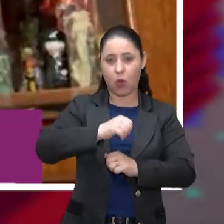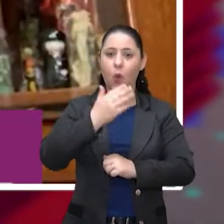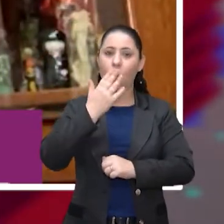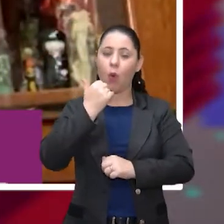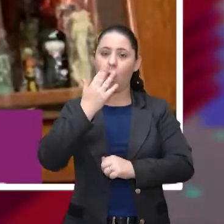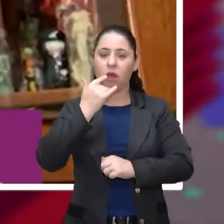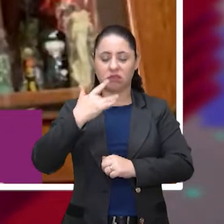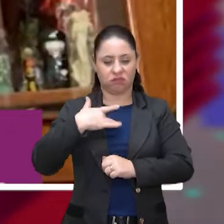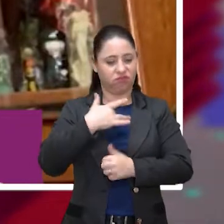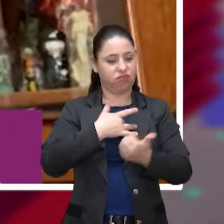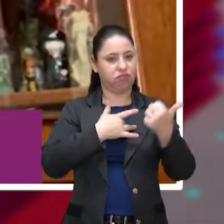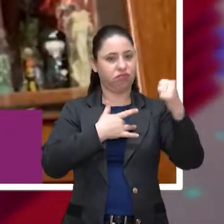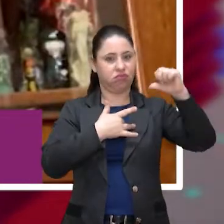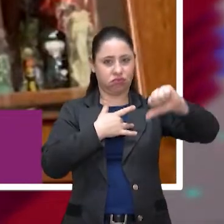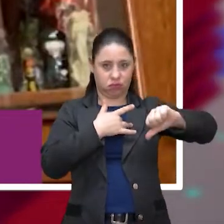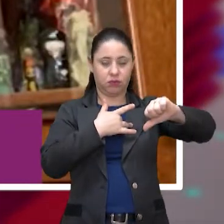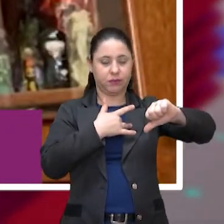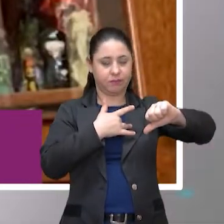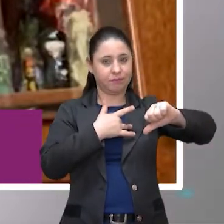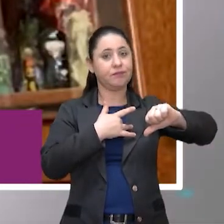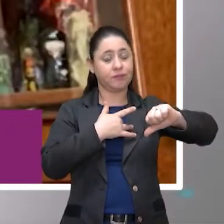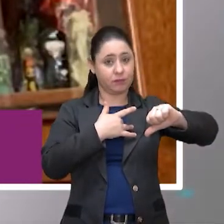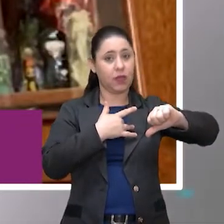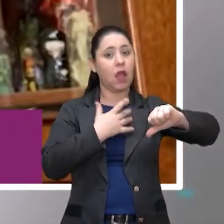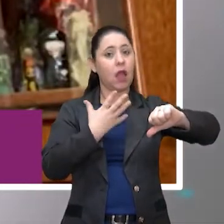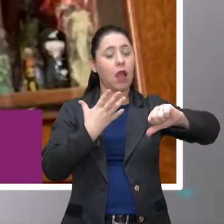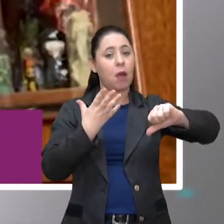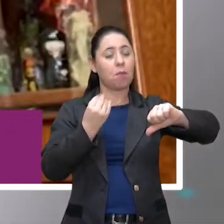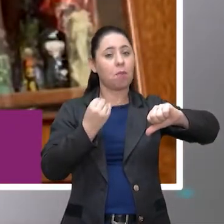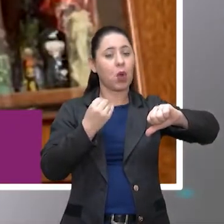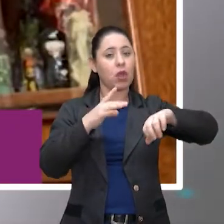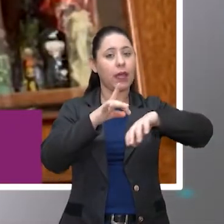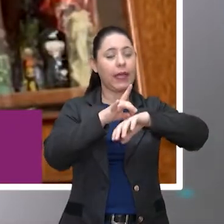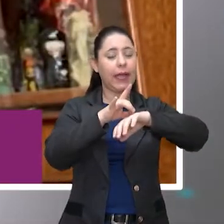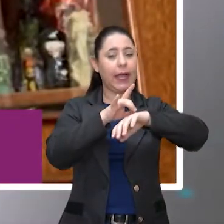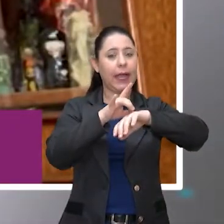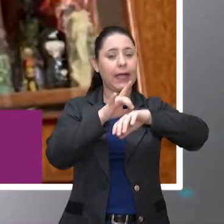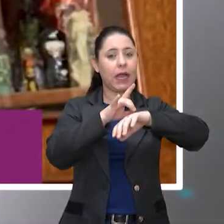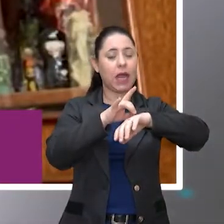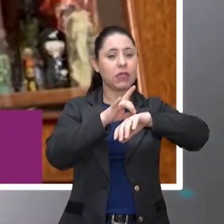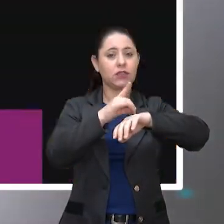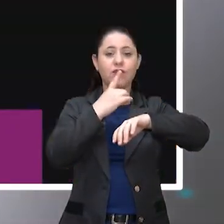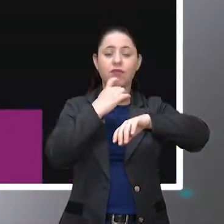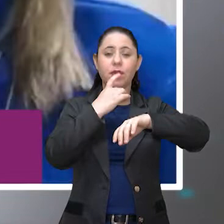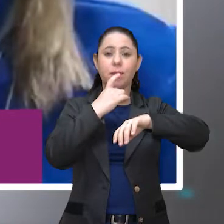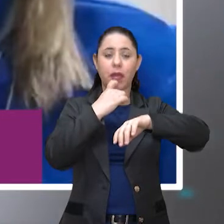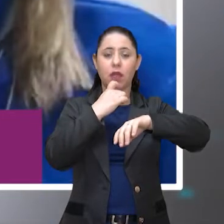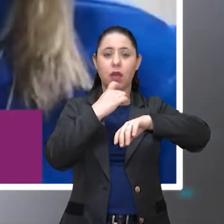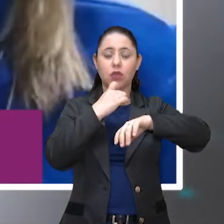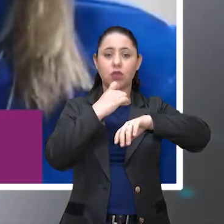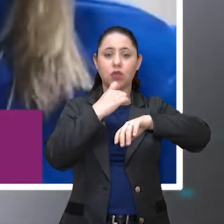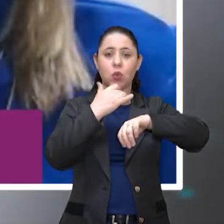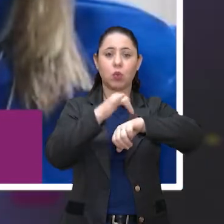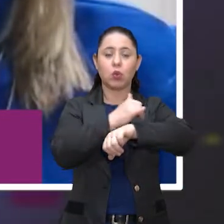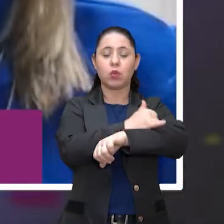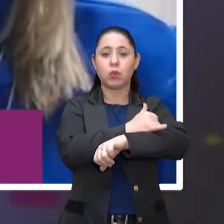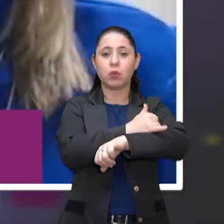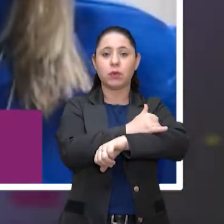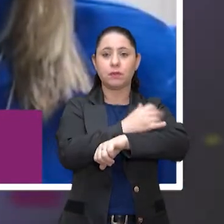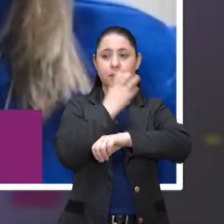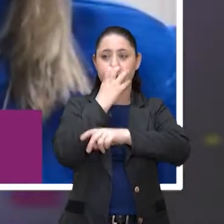carne vermelha e gordura animal, as mulheres que são muito sedentárias, e